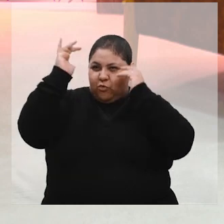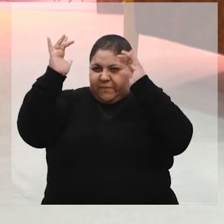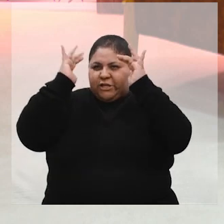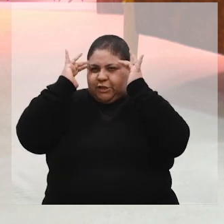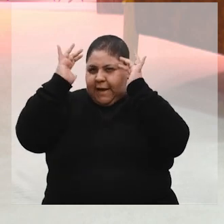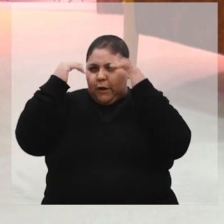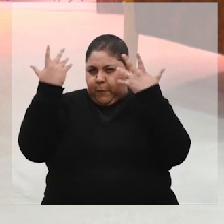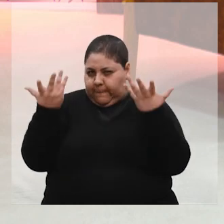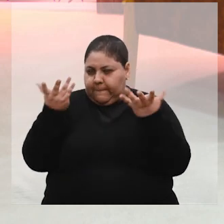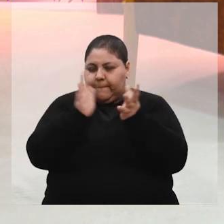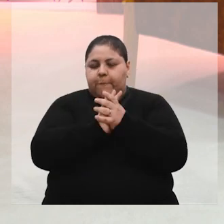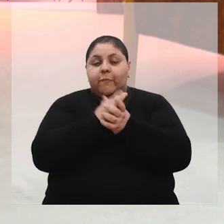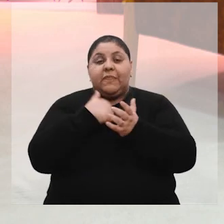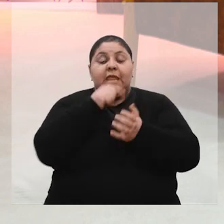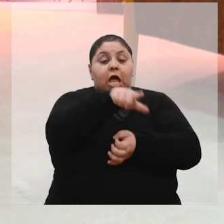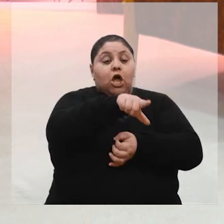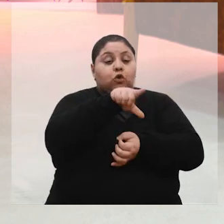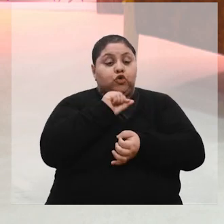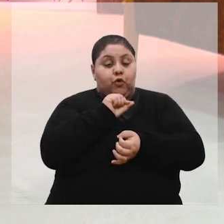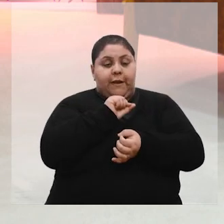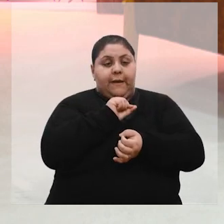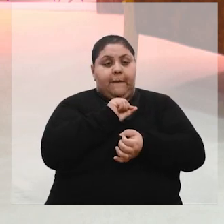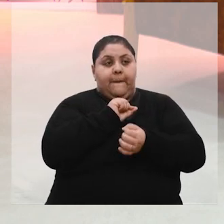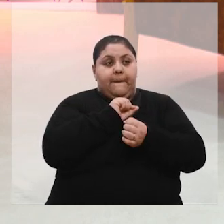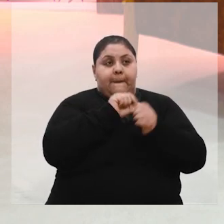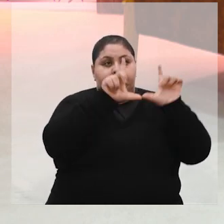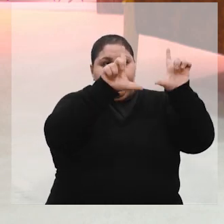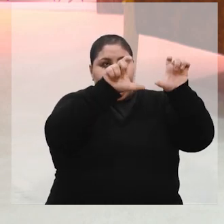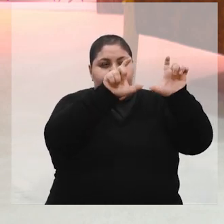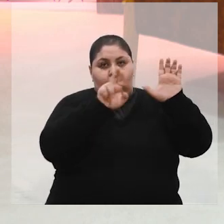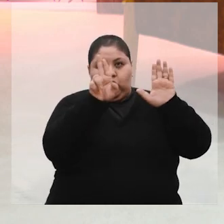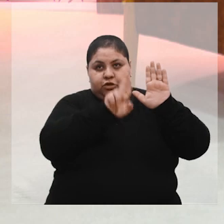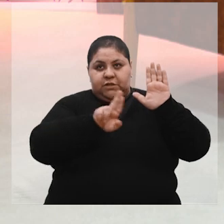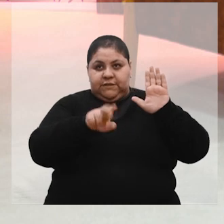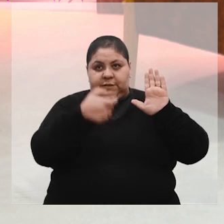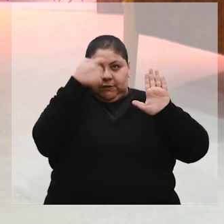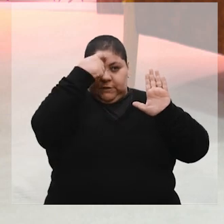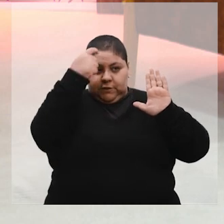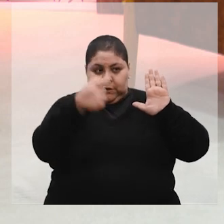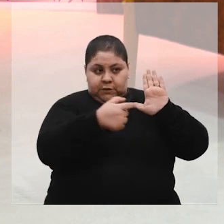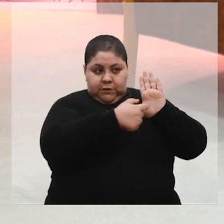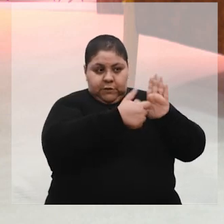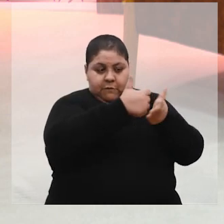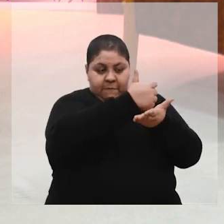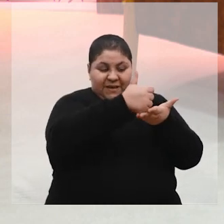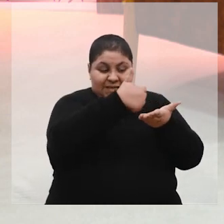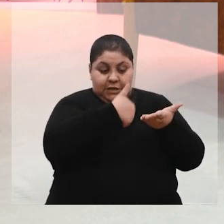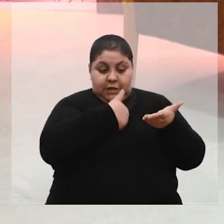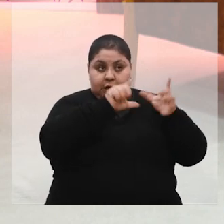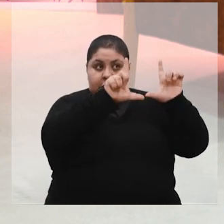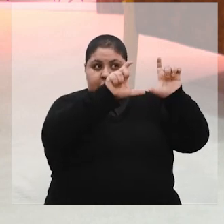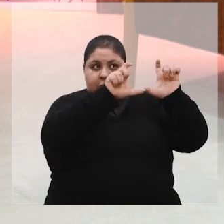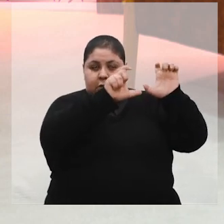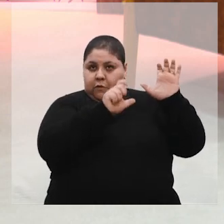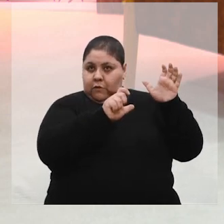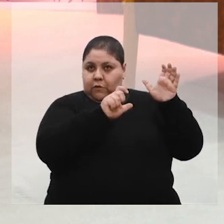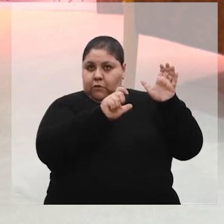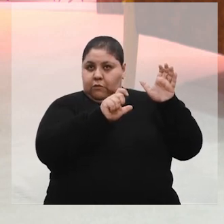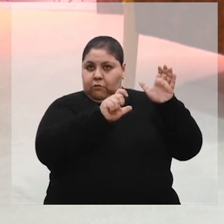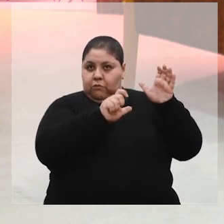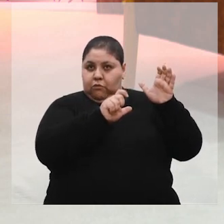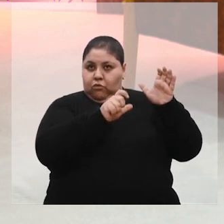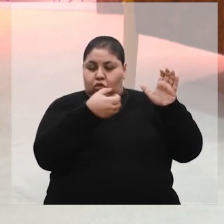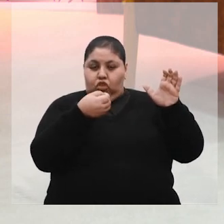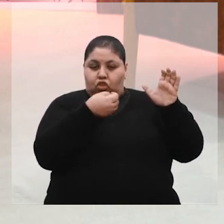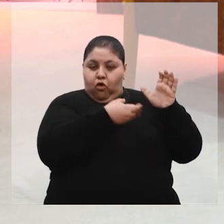imaginário, né? Então eu decidi pegar as fotos e daí eu fiz com inteligência artificial baseada nas minhas imagens, uma releitura dessas